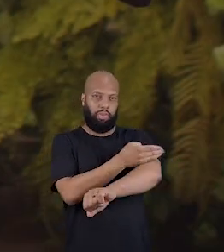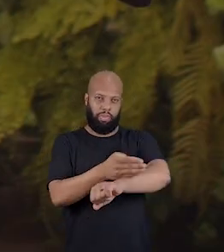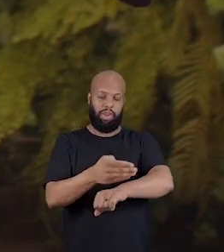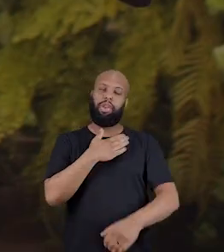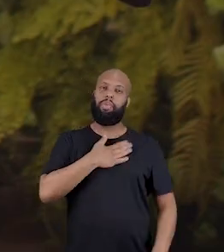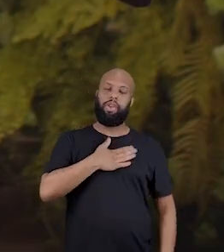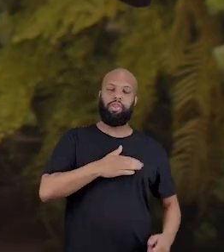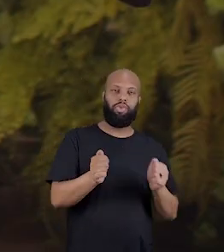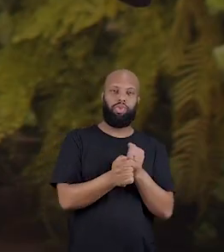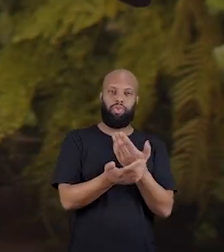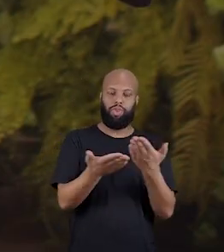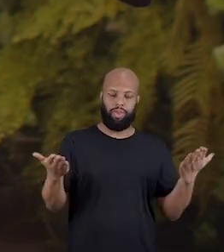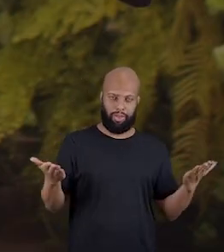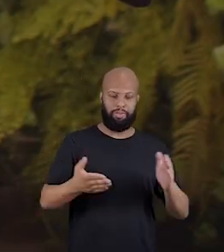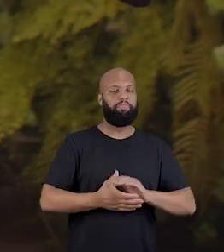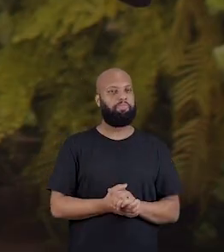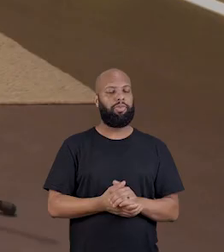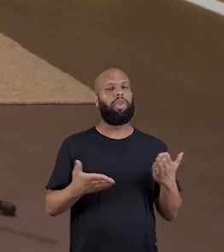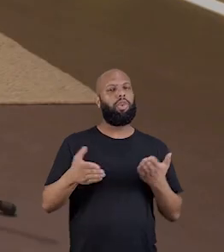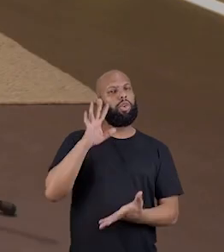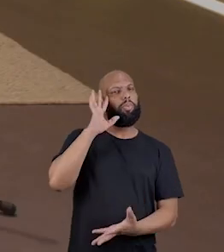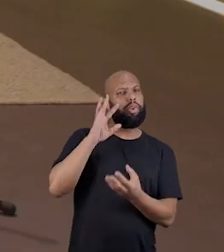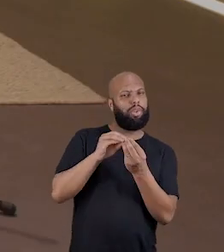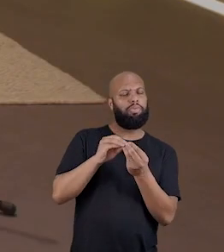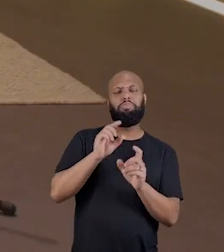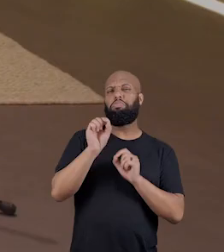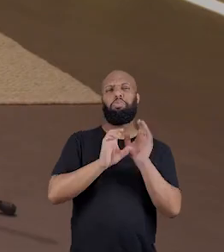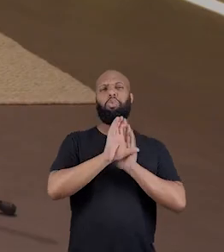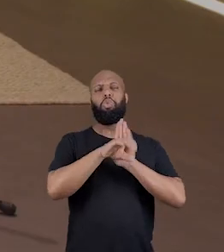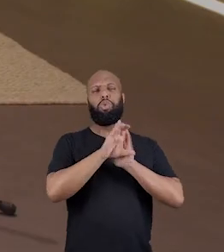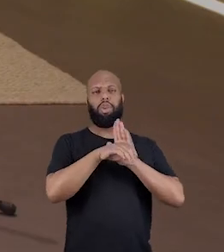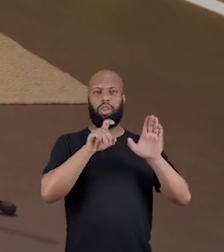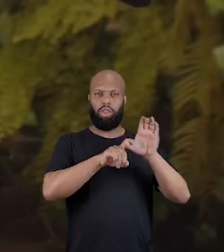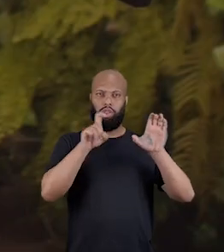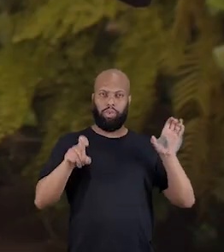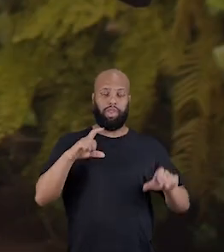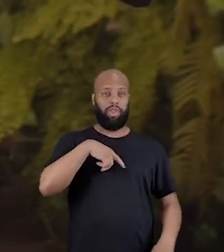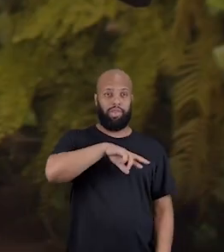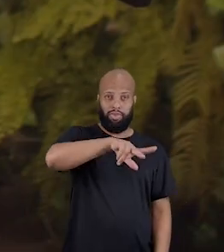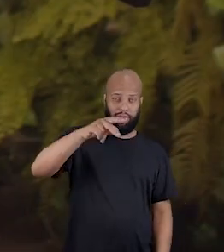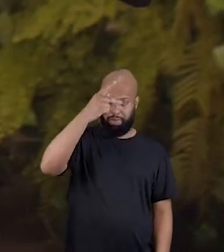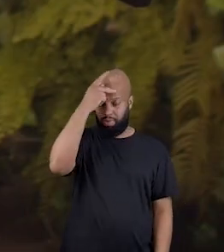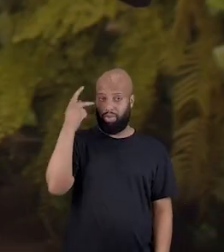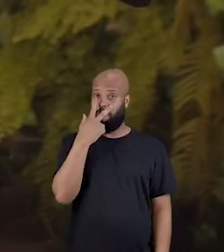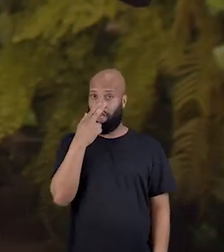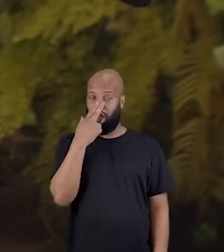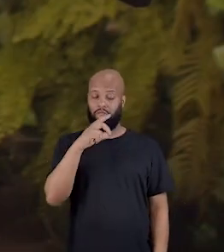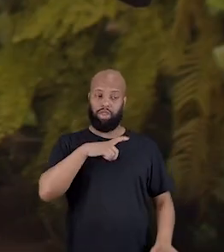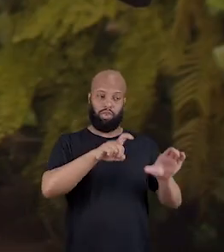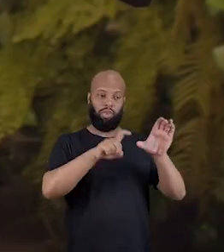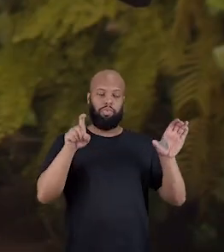branca. É um prazer estar com vocês aqui hoje. Bom, vamos entender o conceito de autonomia. Muitas pessoas podem entender que